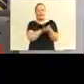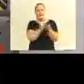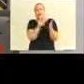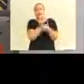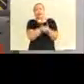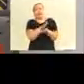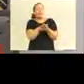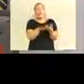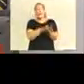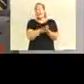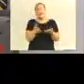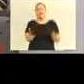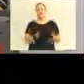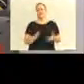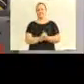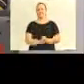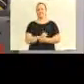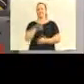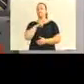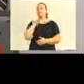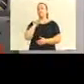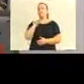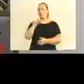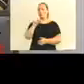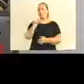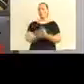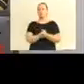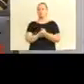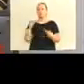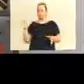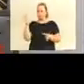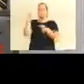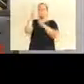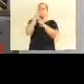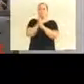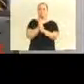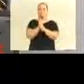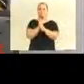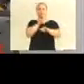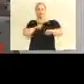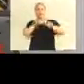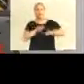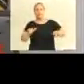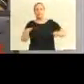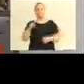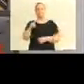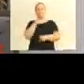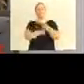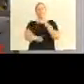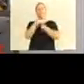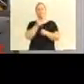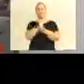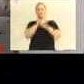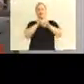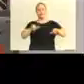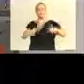punhado, senhores, tem aqui um punhado de notícias só de 2015 que tratam do transporte coletivo pela imprensa. Se há algo